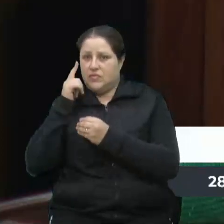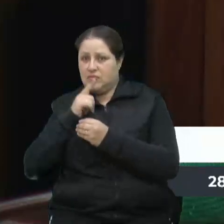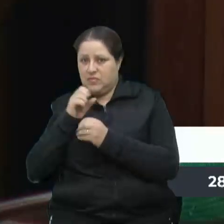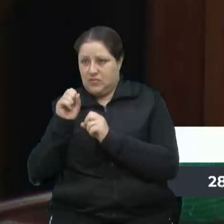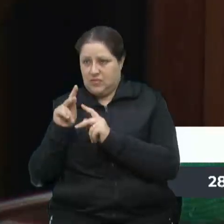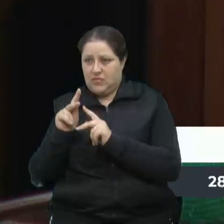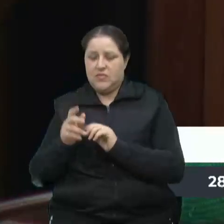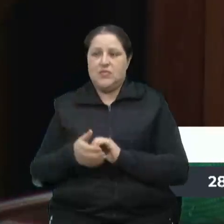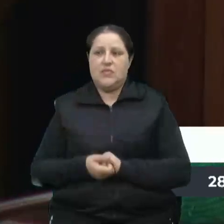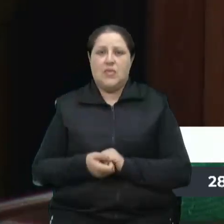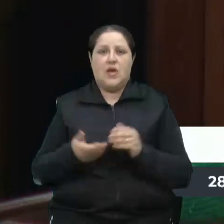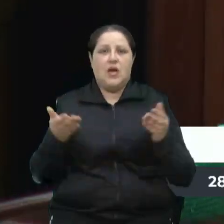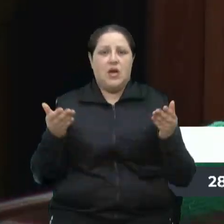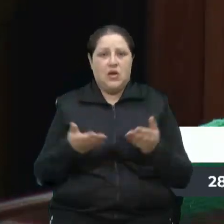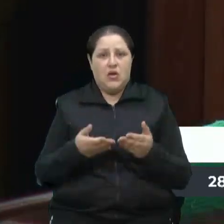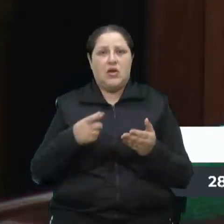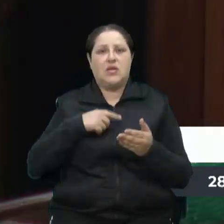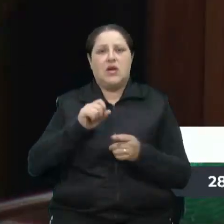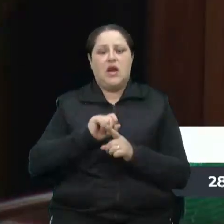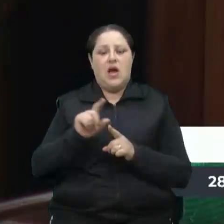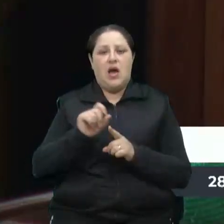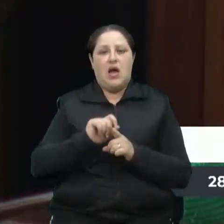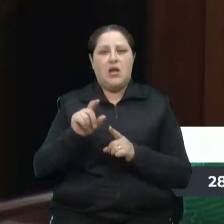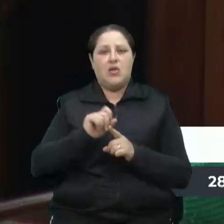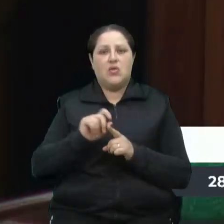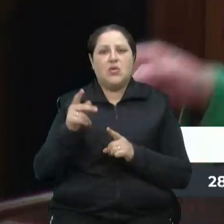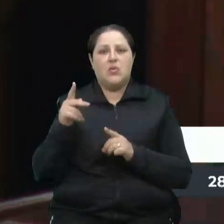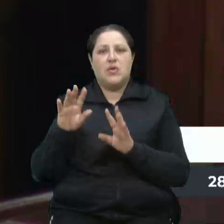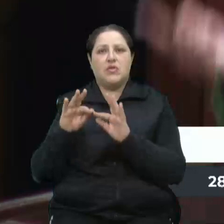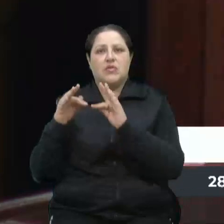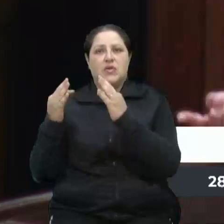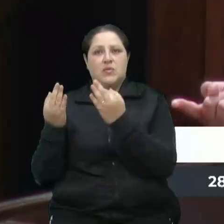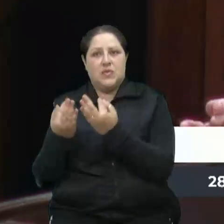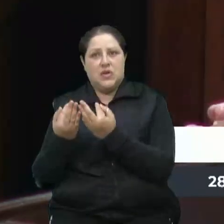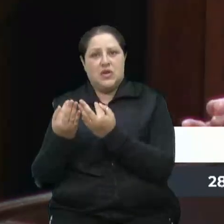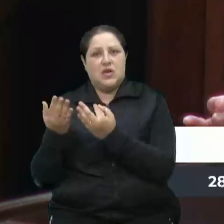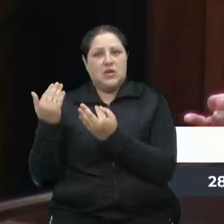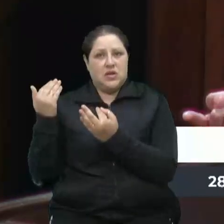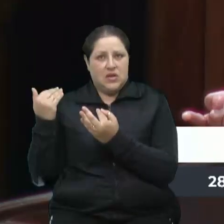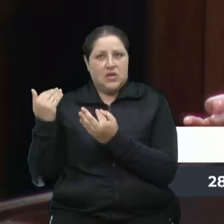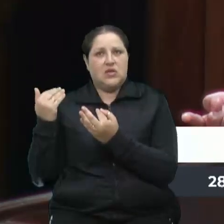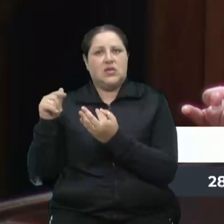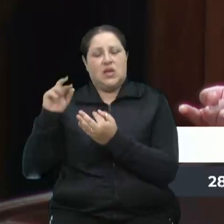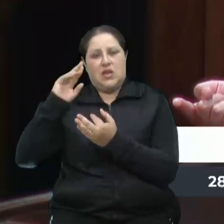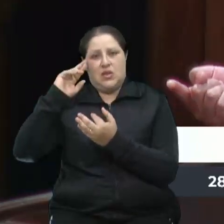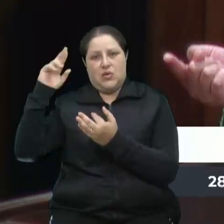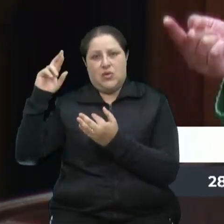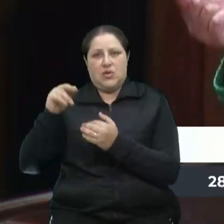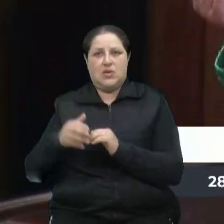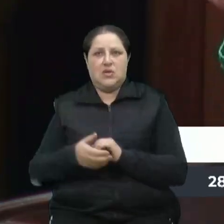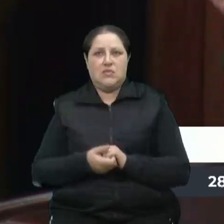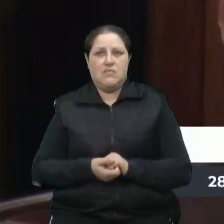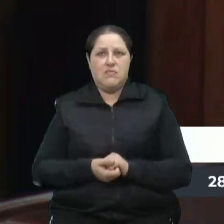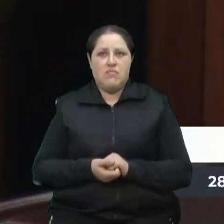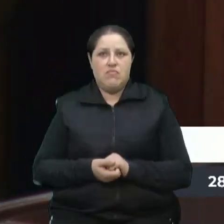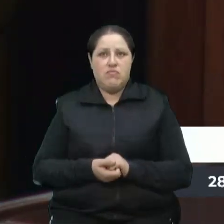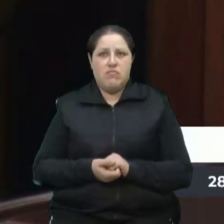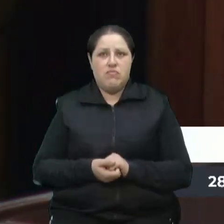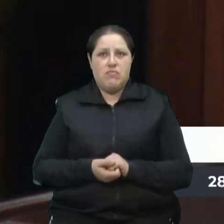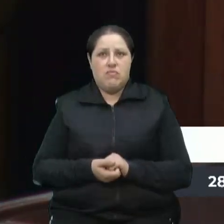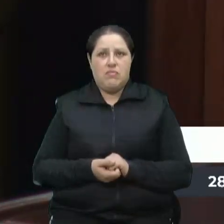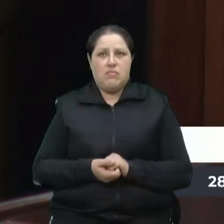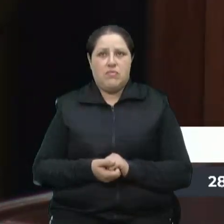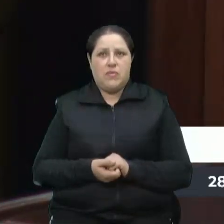vereador. Que agora está alugando o imóvel para as famílias que até então eram proprietárias. Diga-se